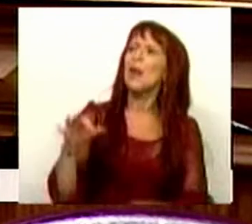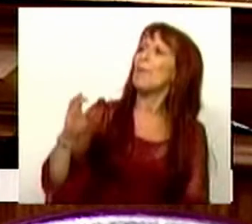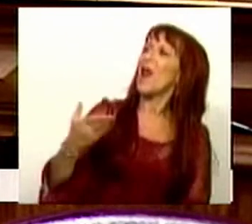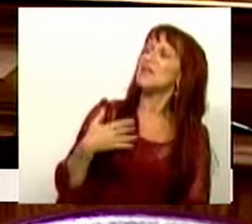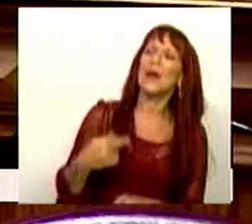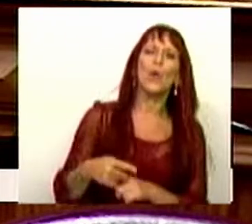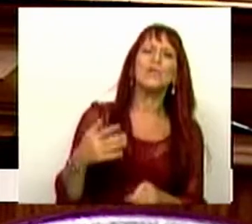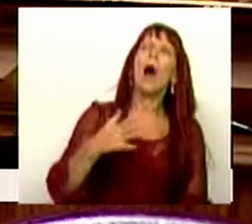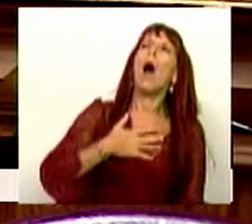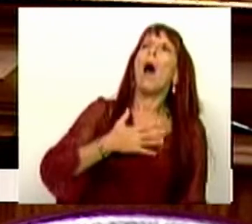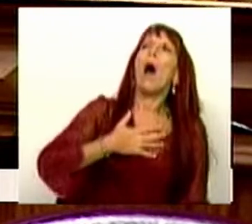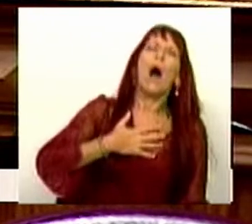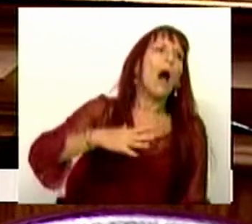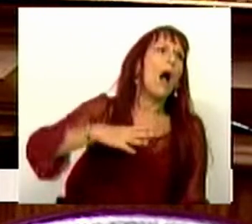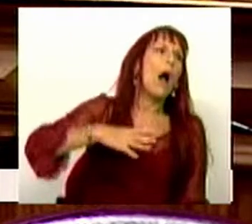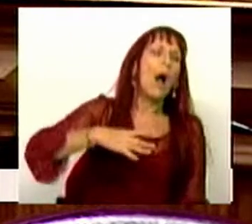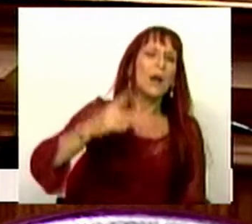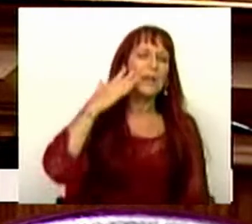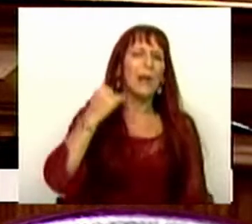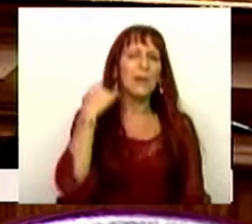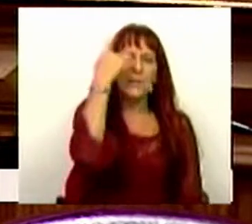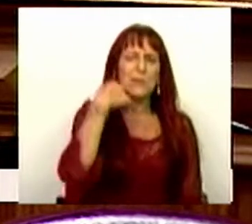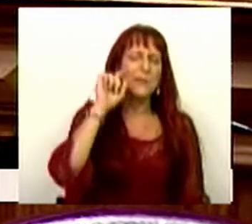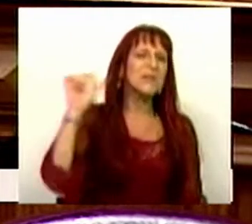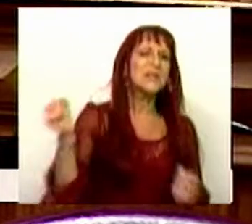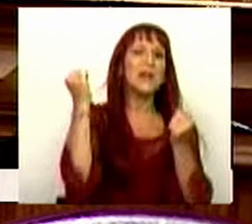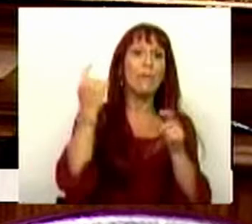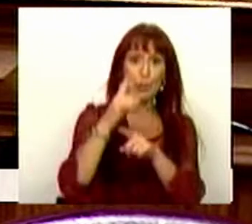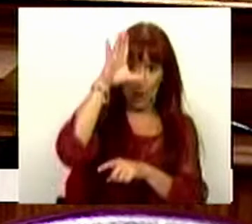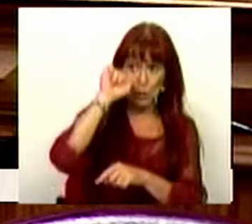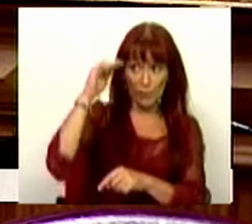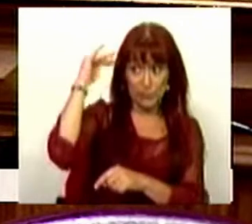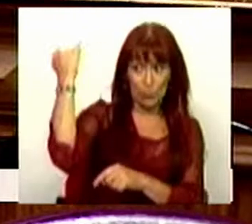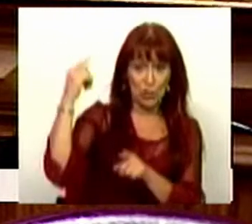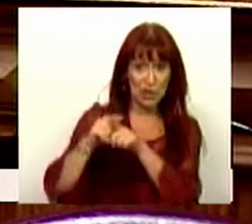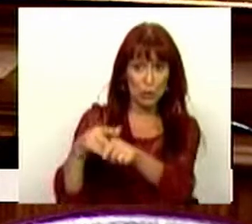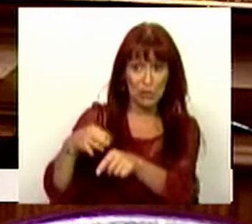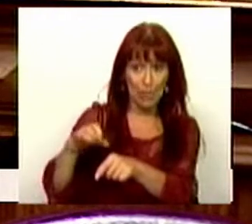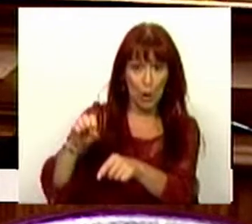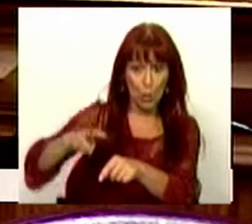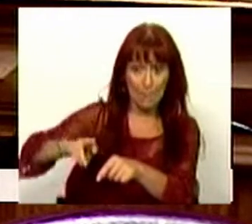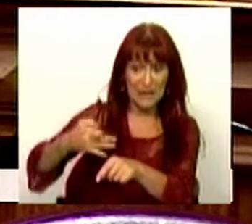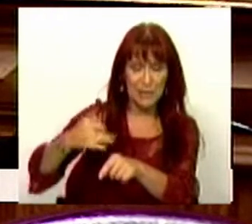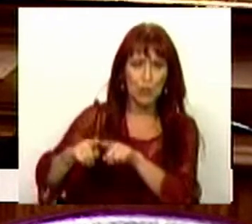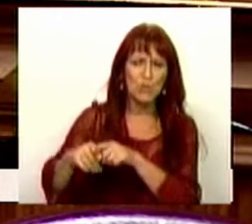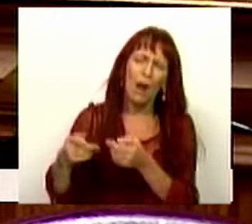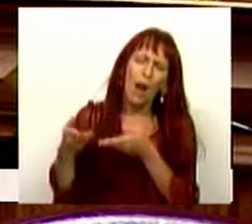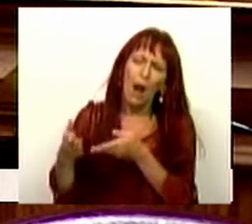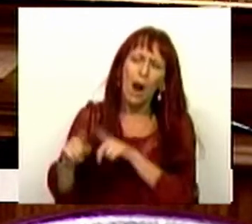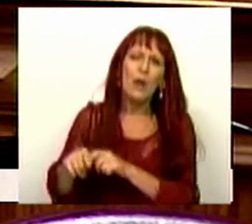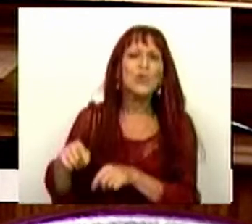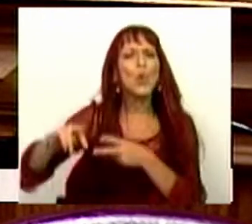PSD bater com a mão no peito e tentar salvar a face por ter sido o governo de Passos Coelhos e de Paulo Macedo com o beneplácito